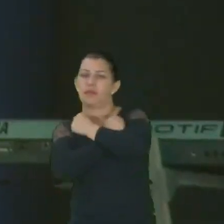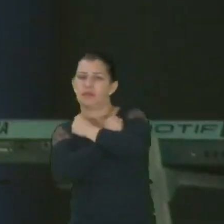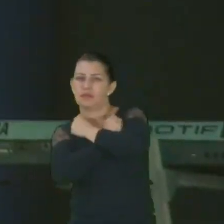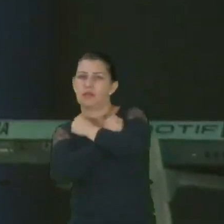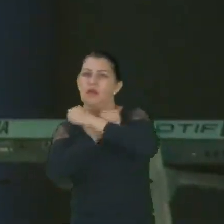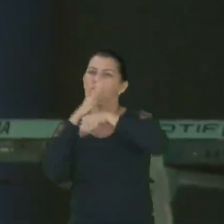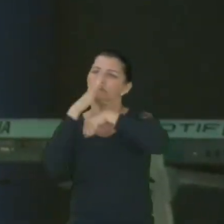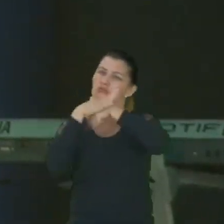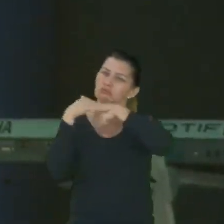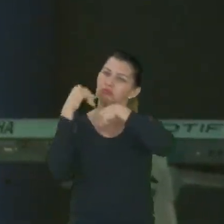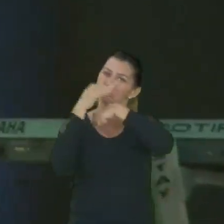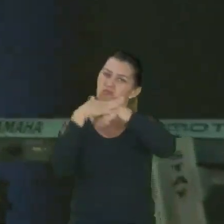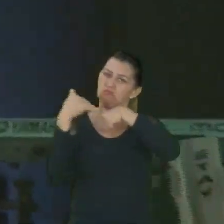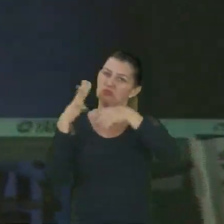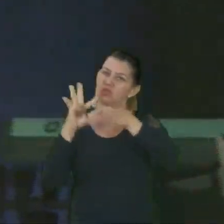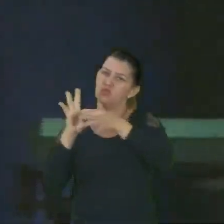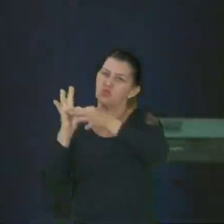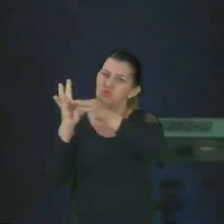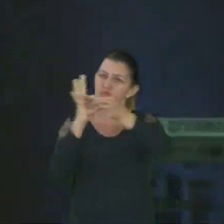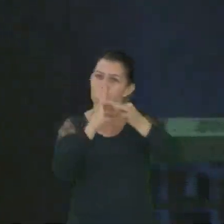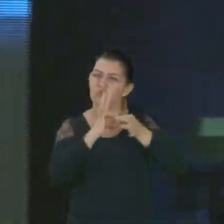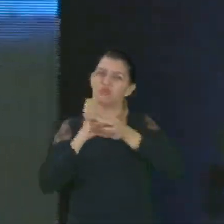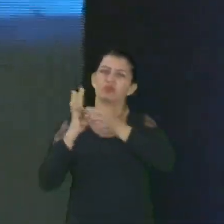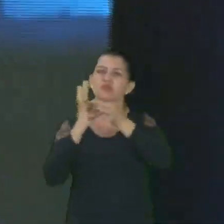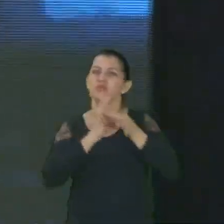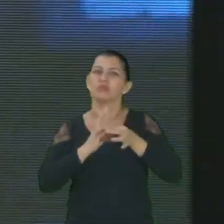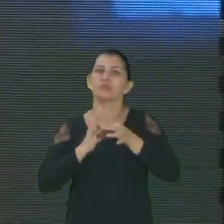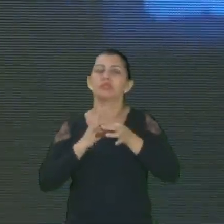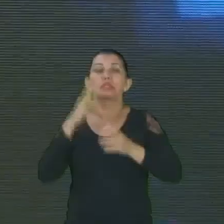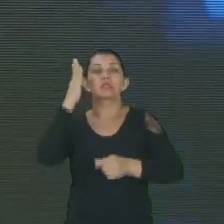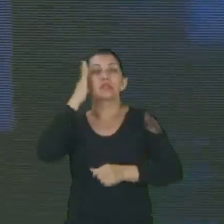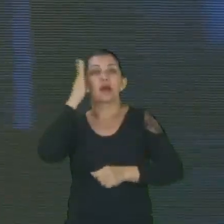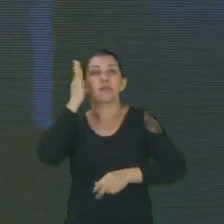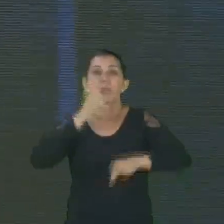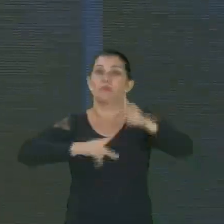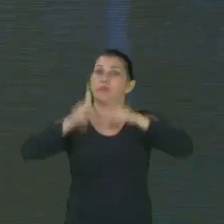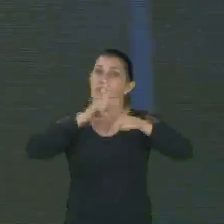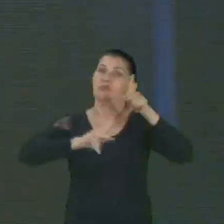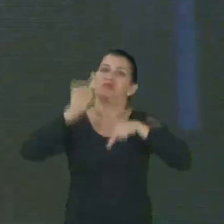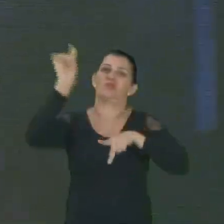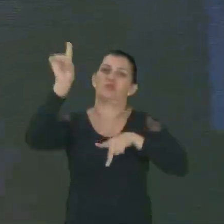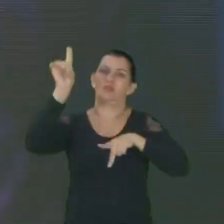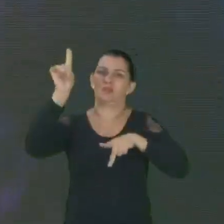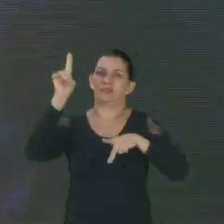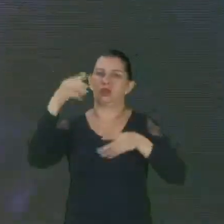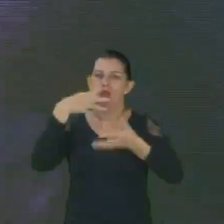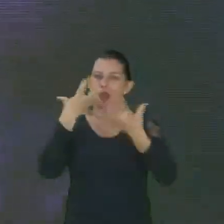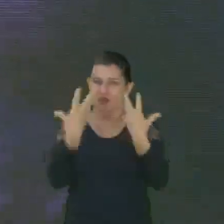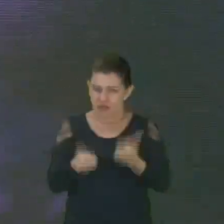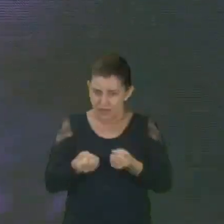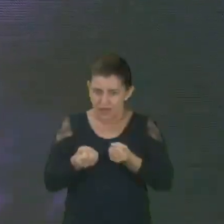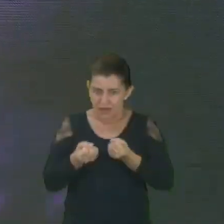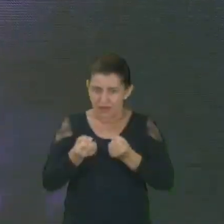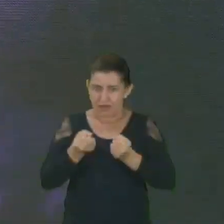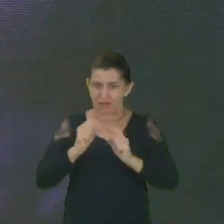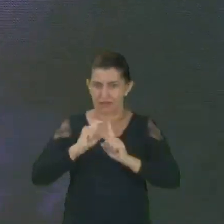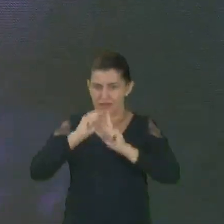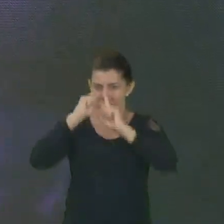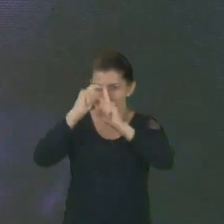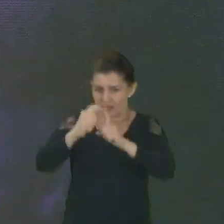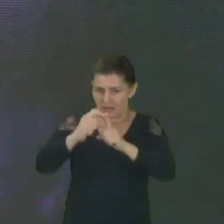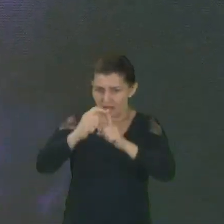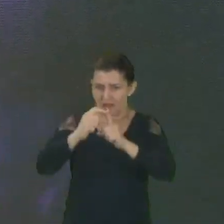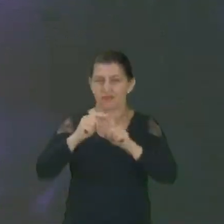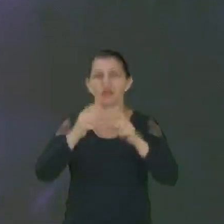reconciliar e dizer: somos todos povo de Deus. Quantos recebem esta palavra, digam amém.